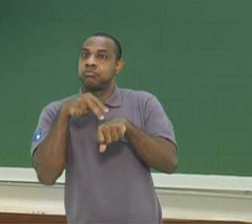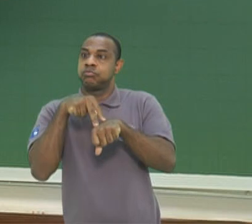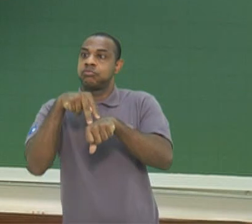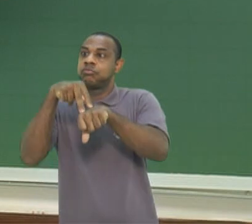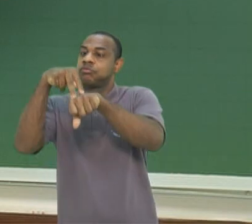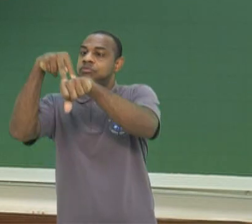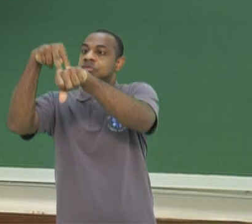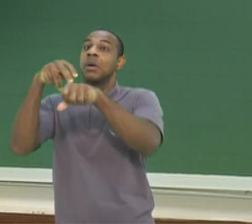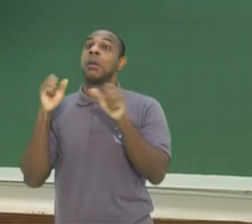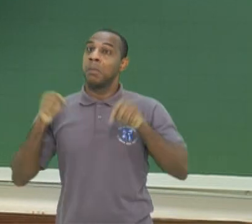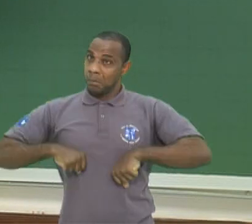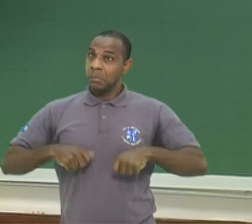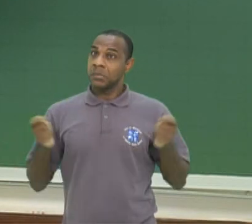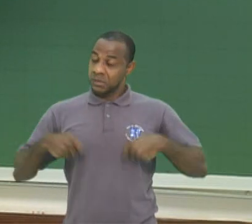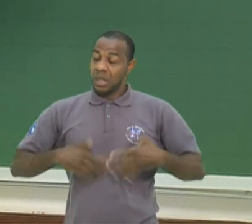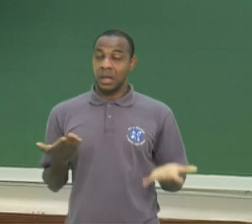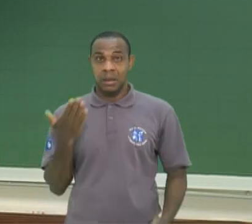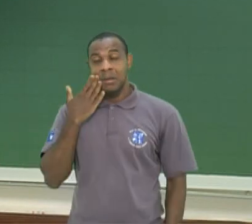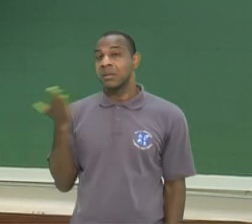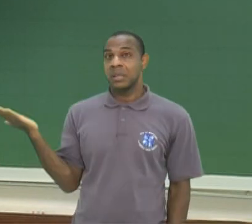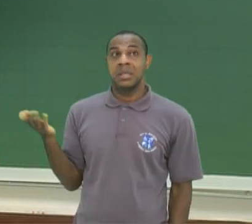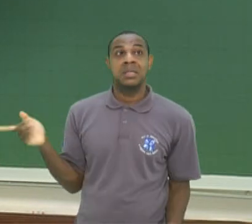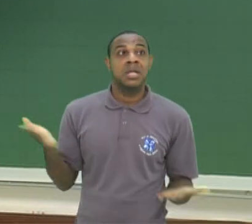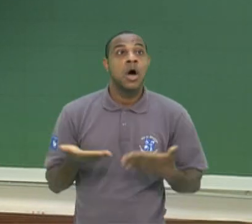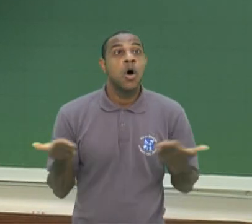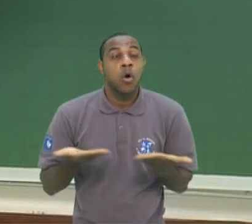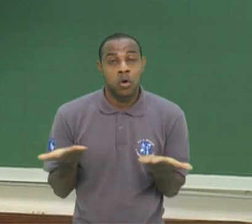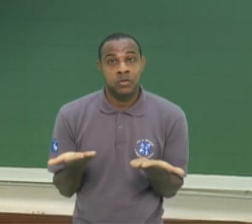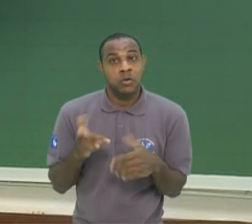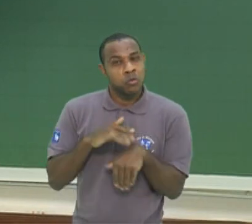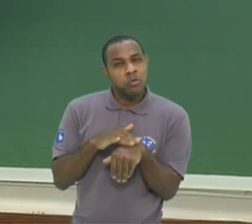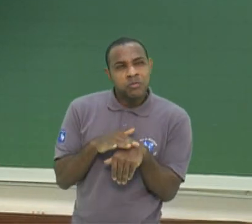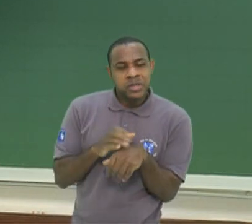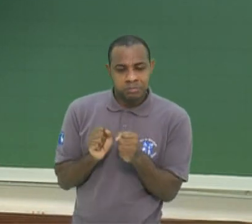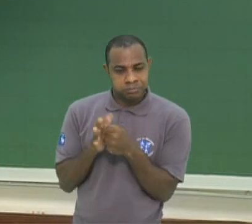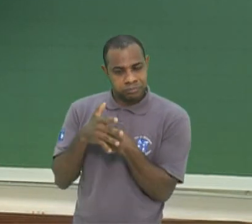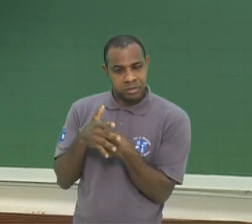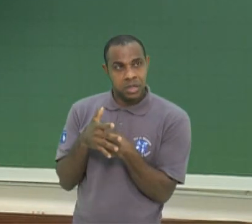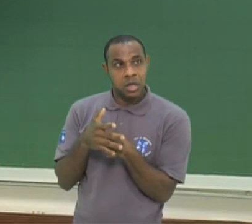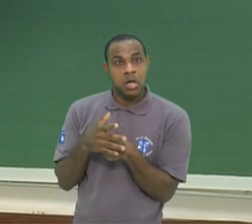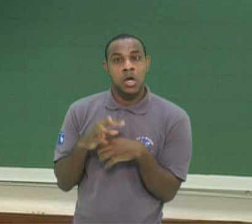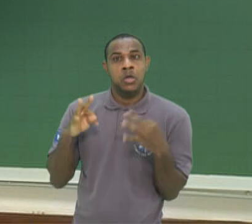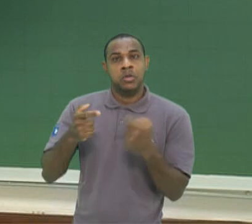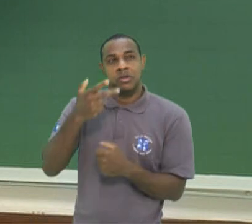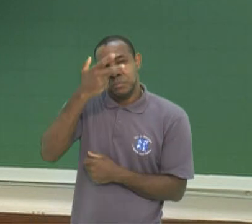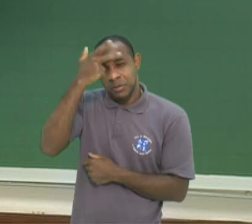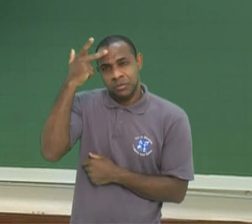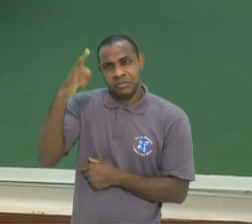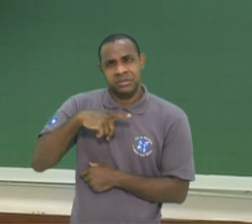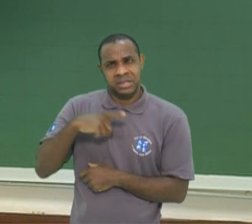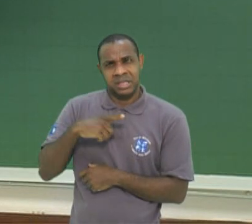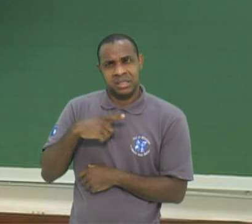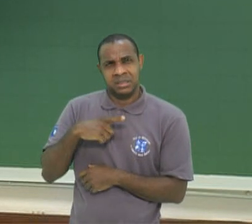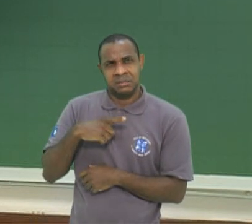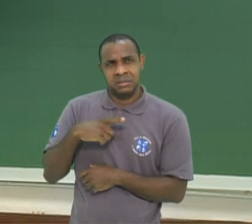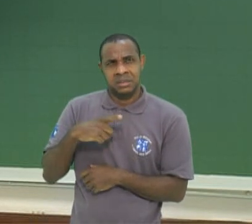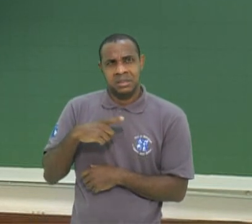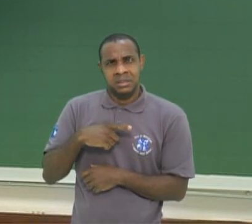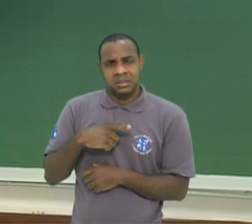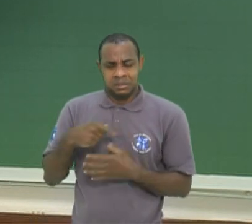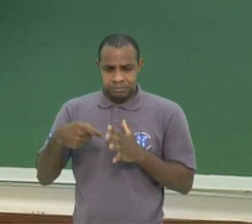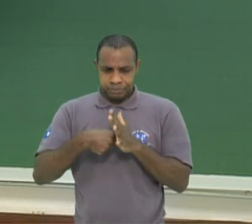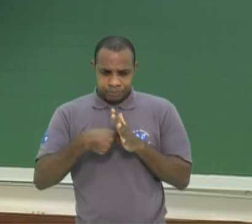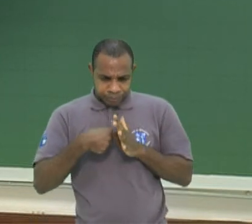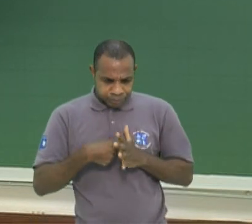condição do vírus que temos atualmente, do coronavírus, todas as pessoas manifestam sintomas?